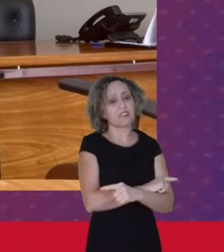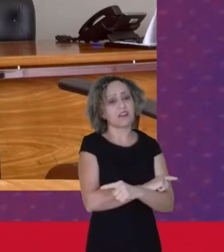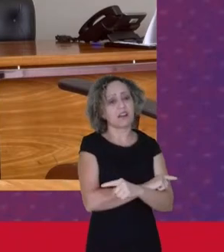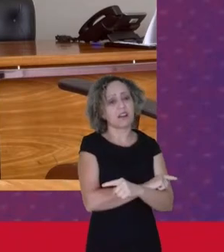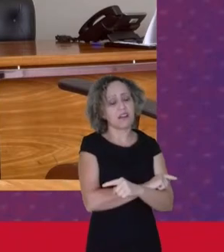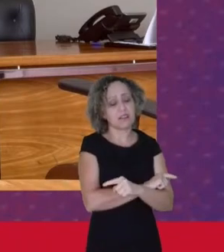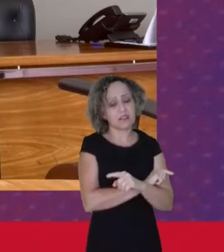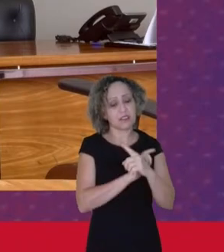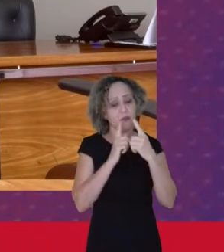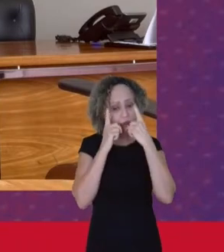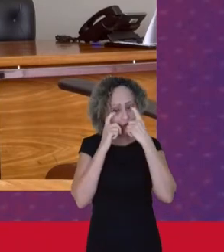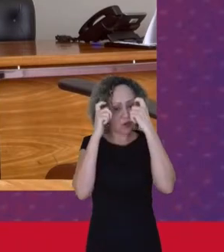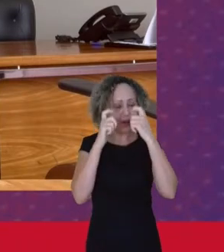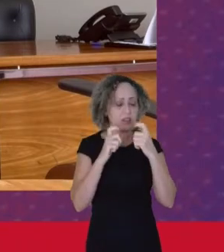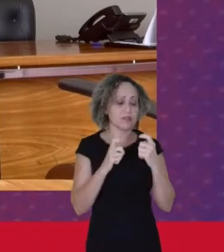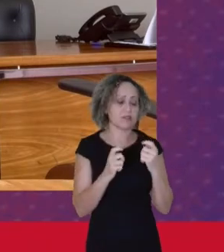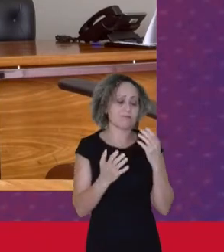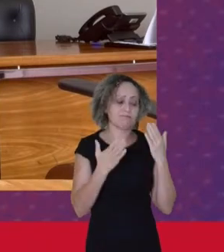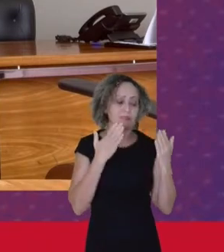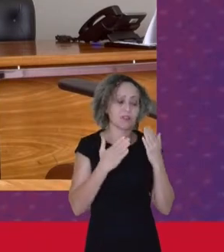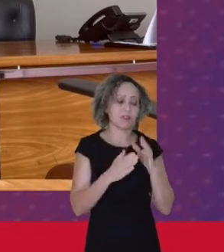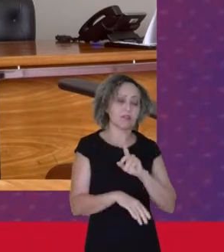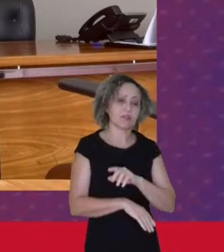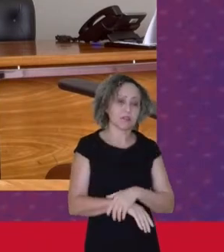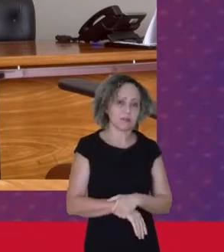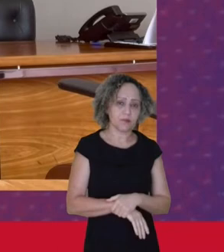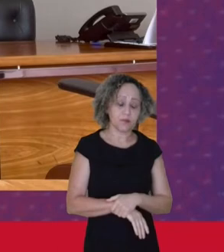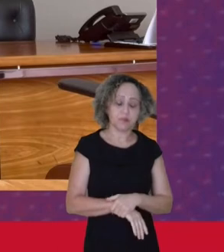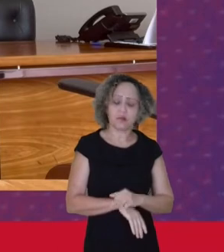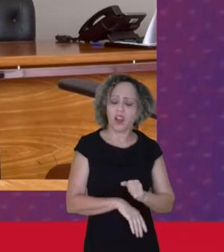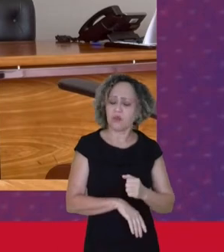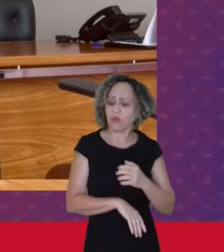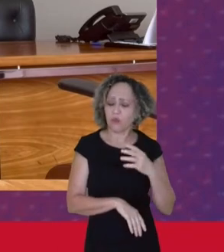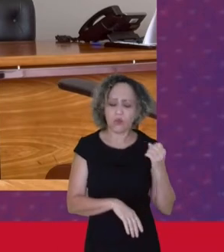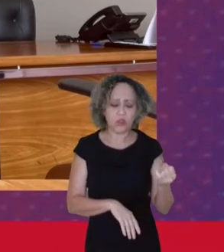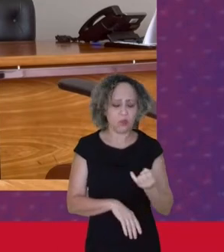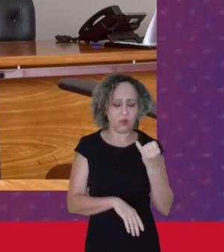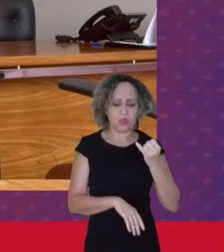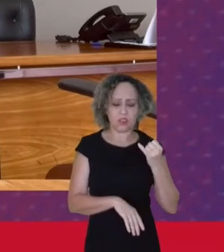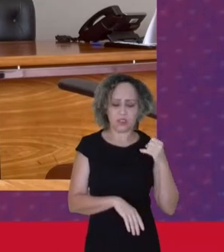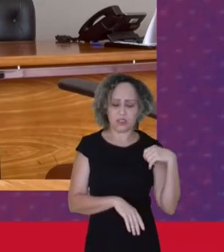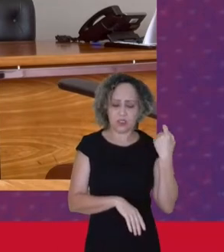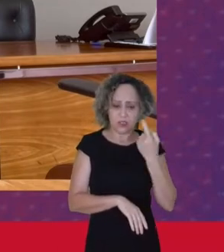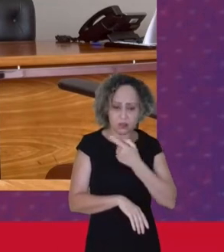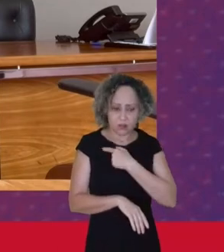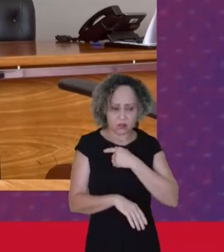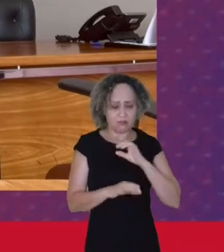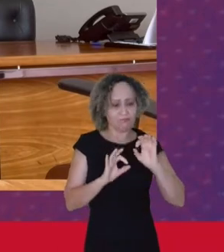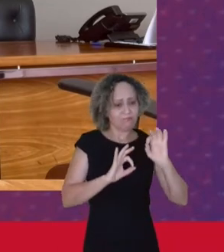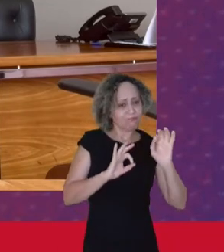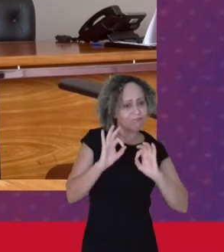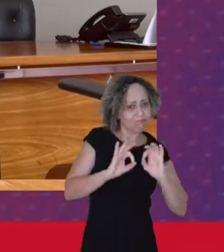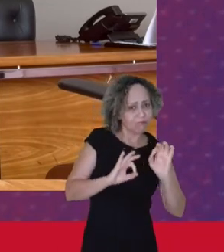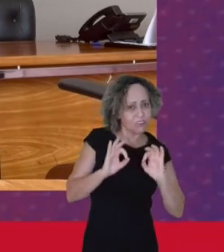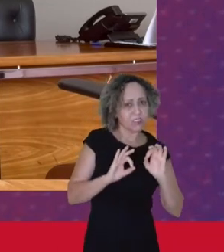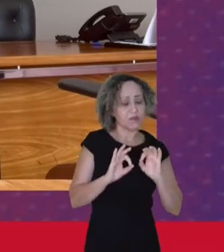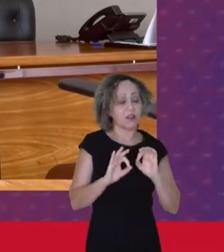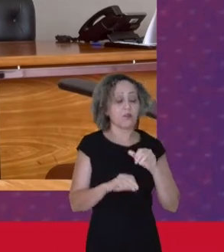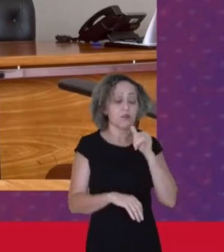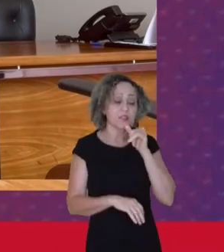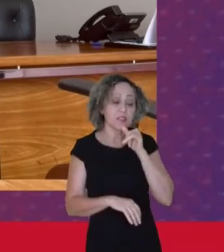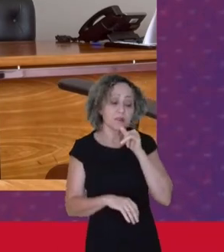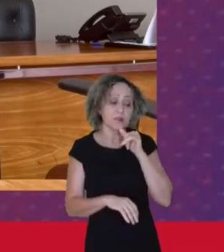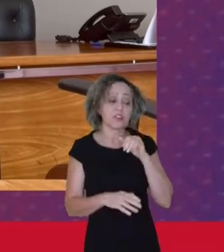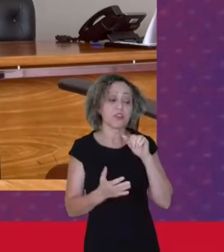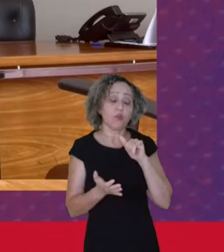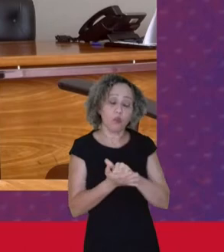era muito importante, assim, a gente estava tendo resultados muito importantes, a gente, ao analisar o balanço junto com o Disque 180, a